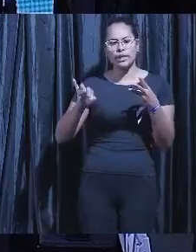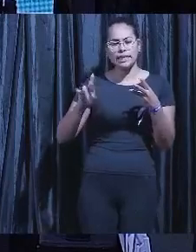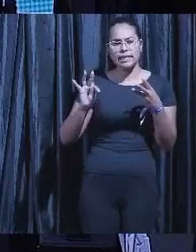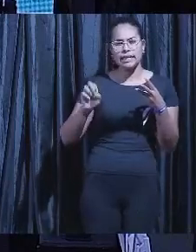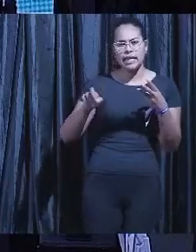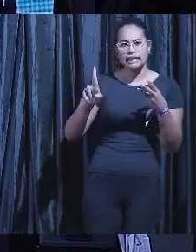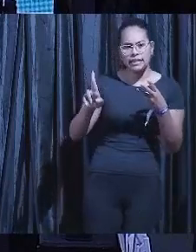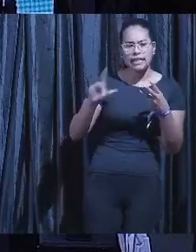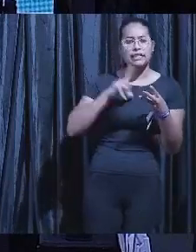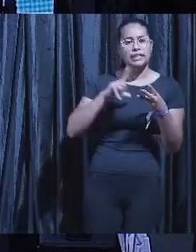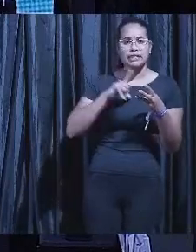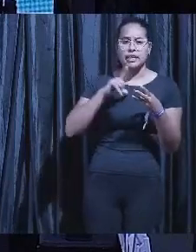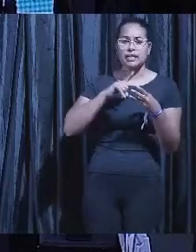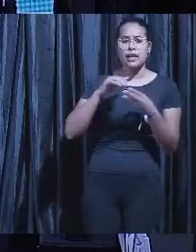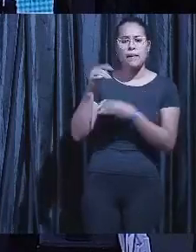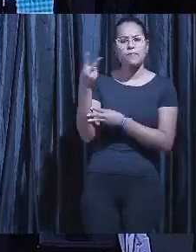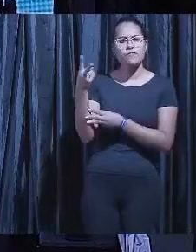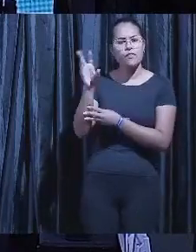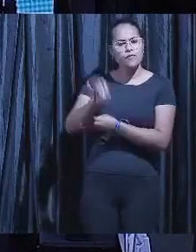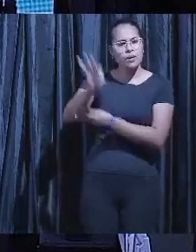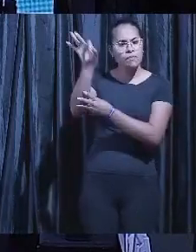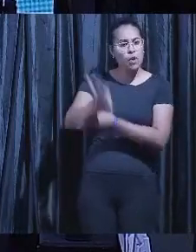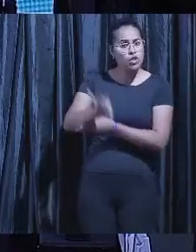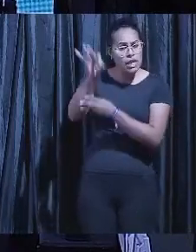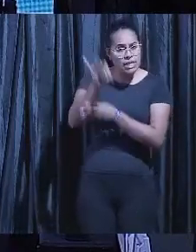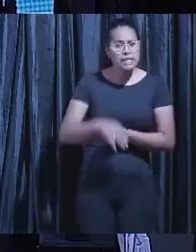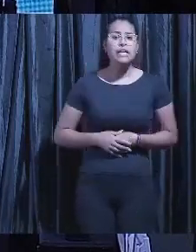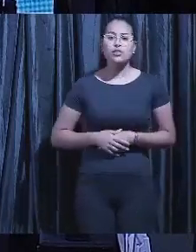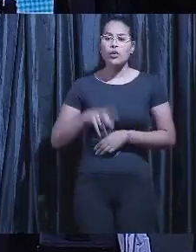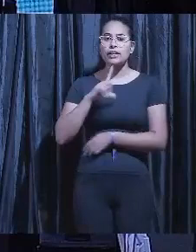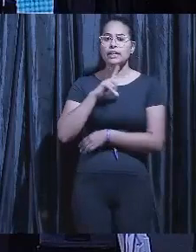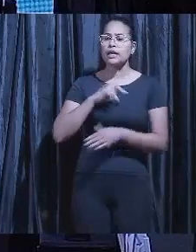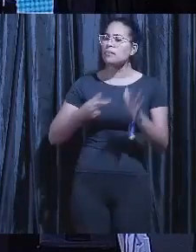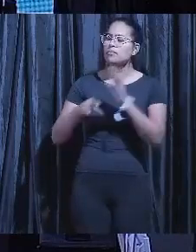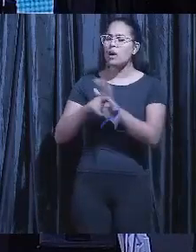Janeiro, que vai trazer esse contexto de